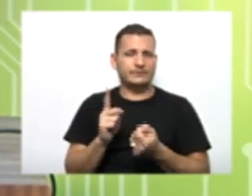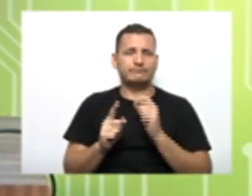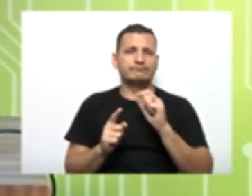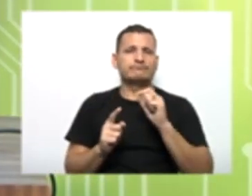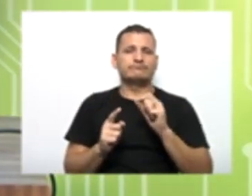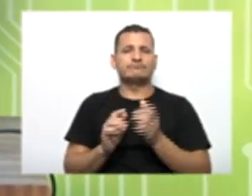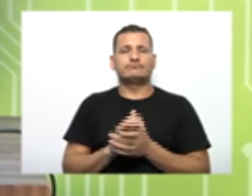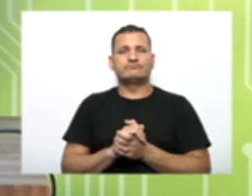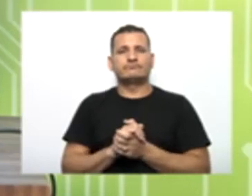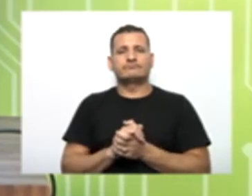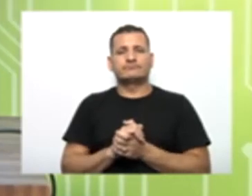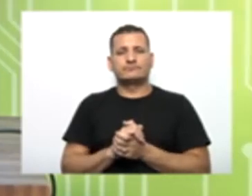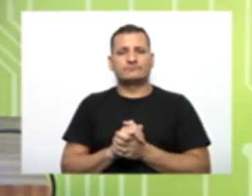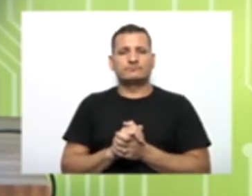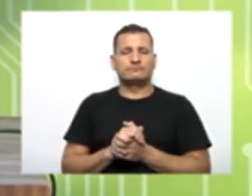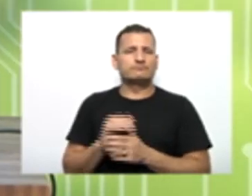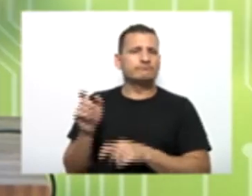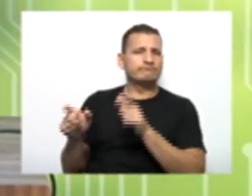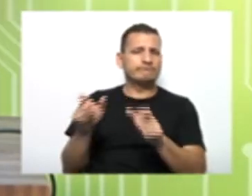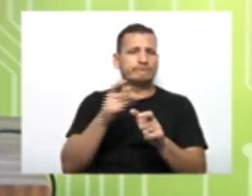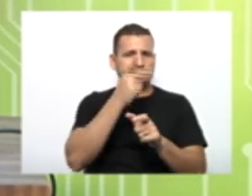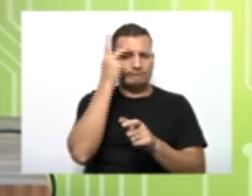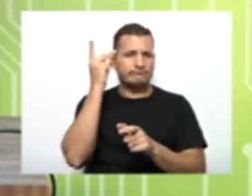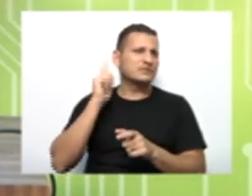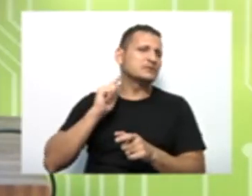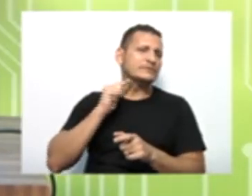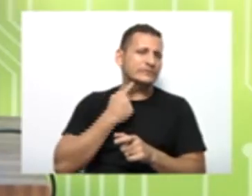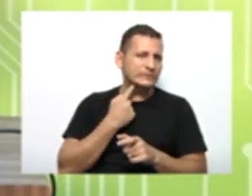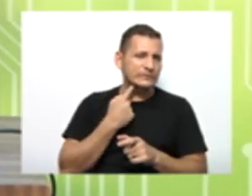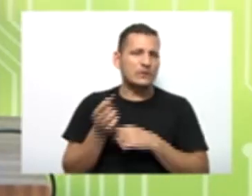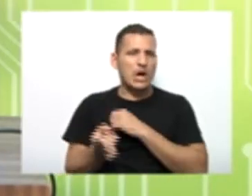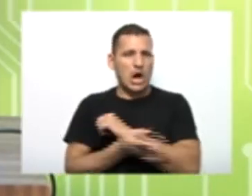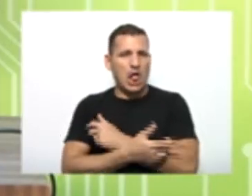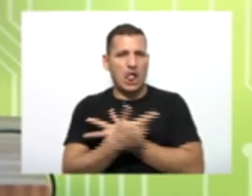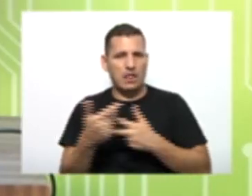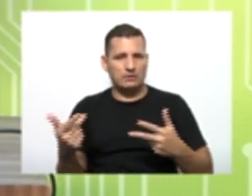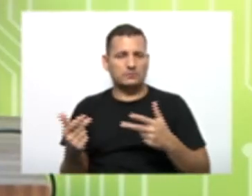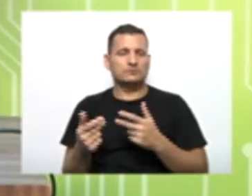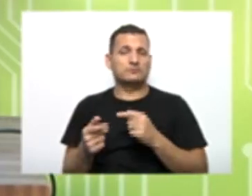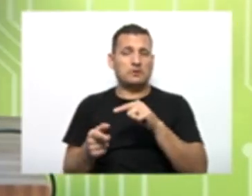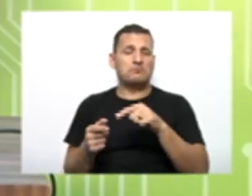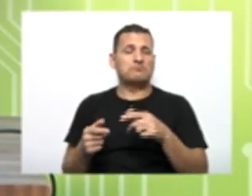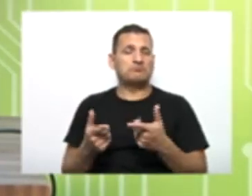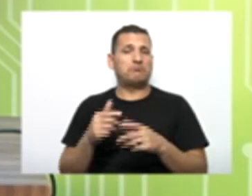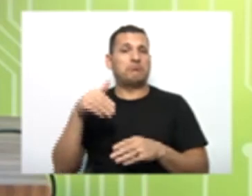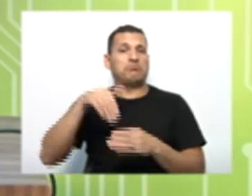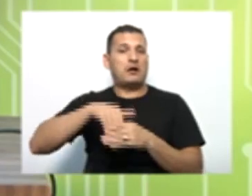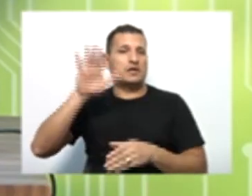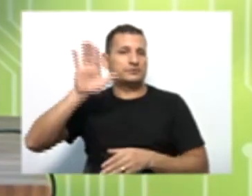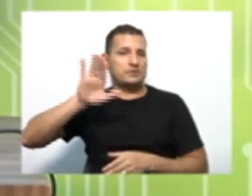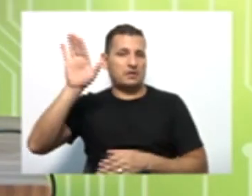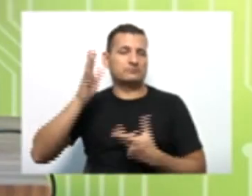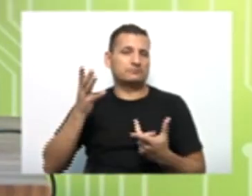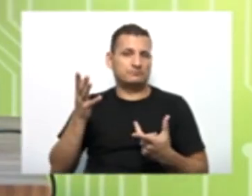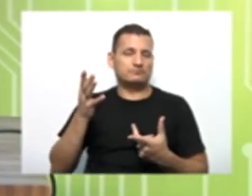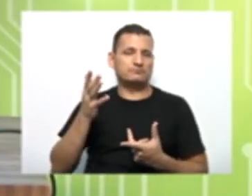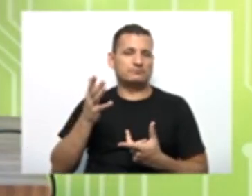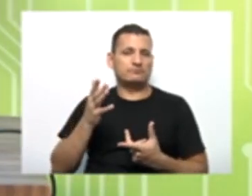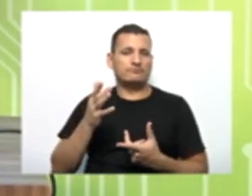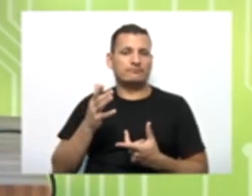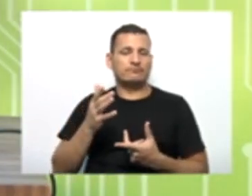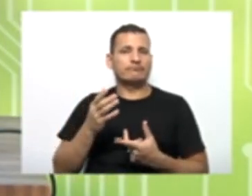educação, da segurança pública, daquilo que deve ser gasto pelo governo para resolver os problemas sociais.